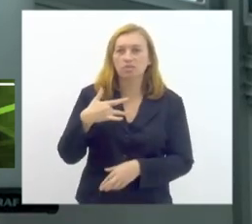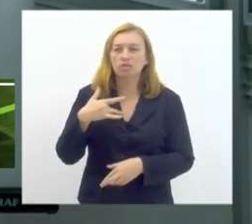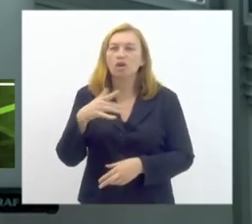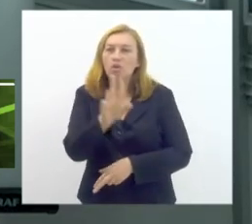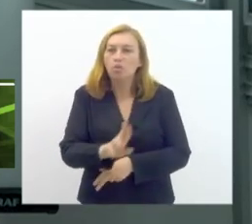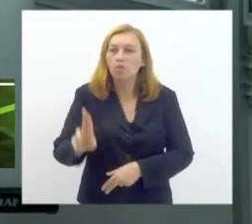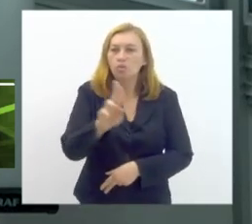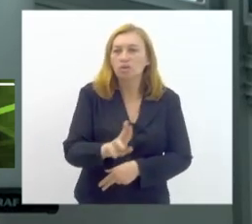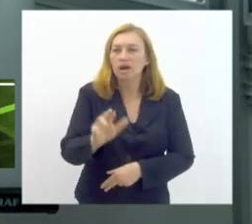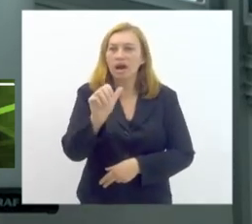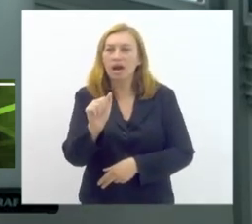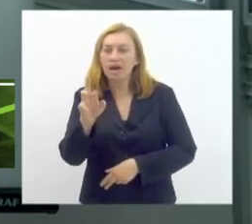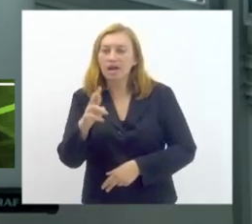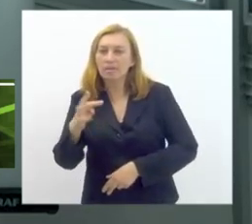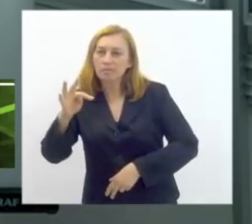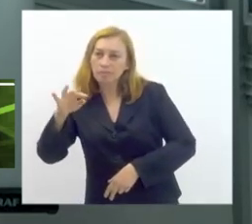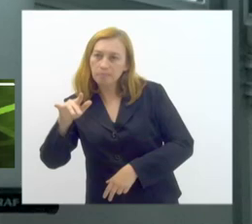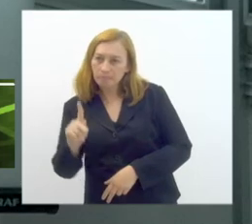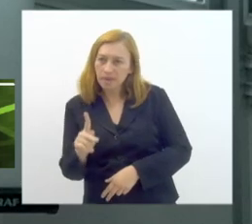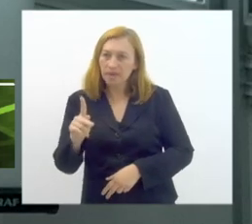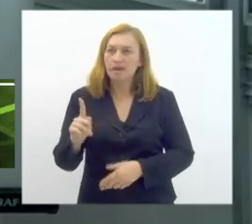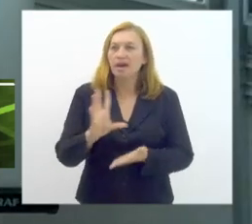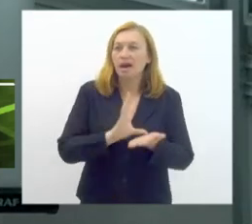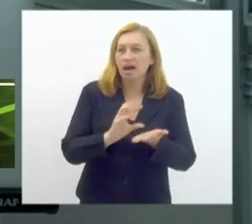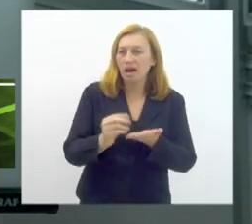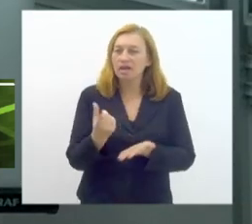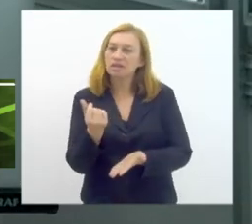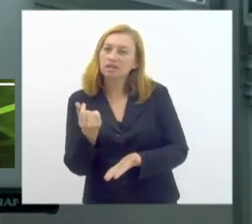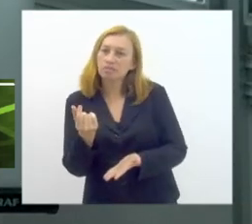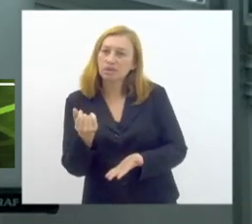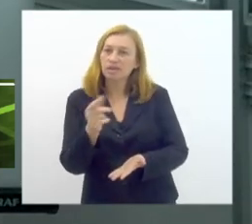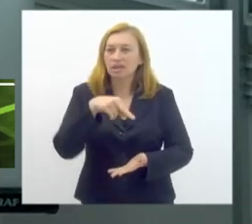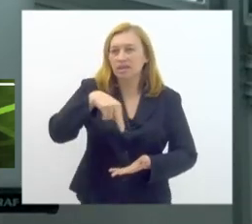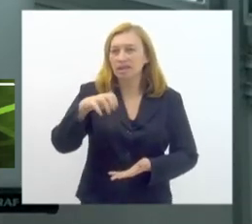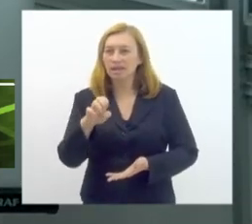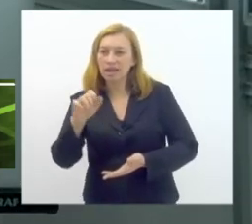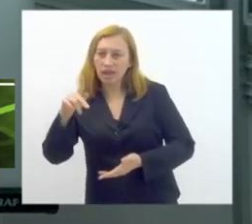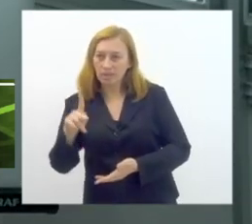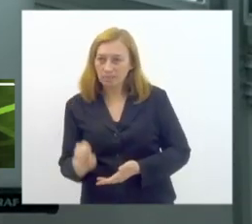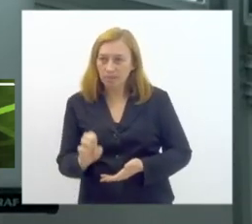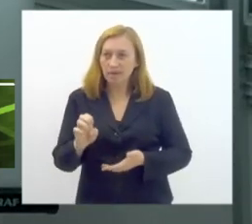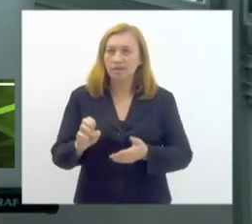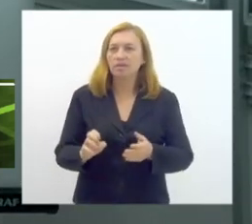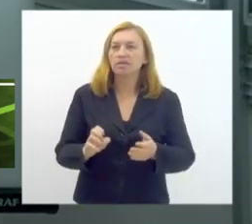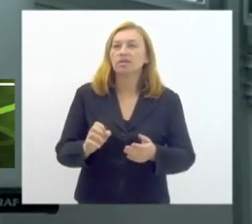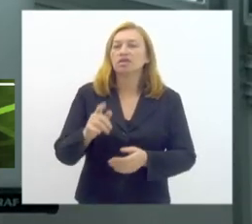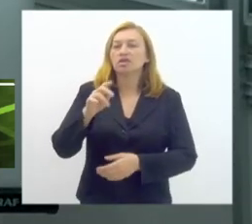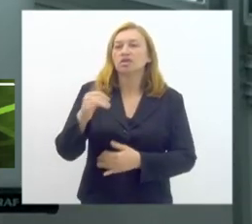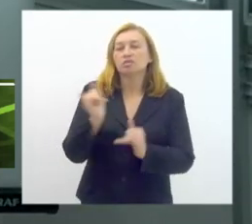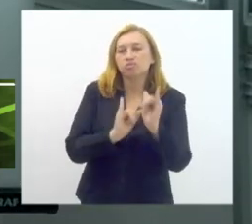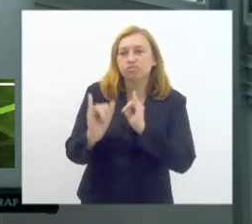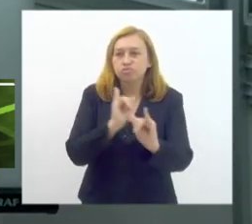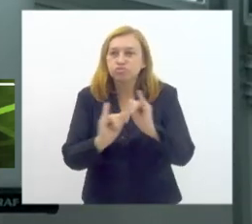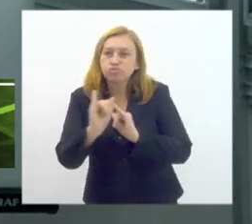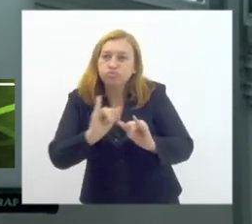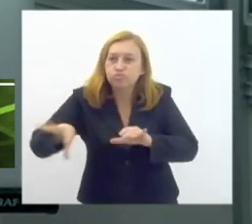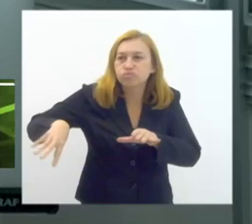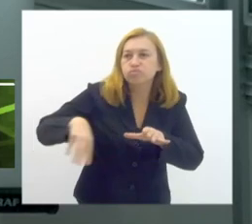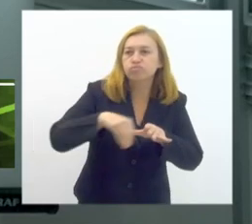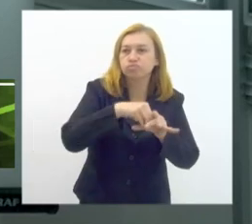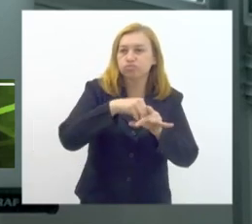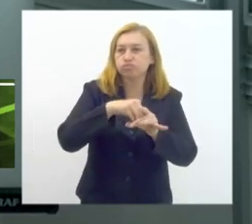uso da ARP, Ata de Registro de Preços, NEP. O NEP será um portal de geoinformação que integrará